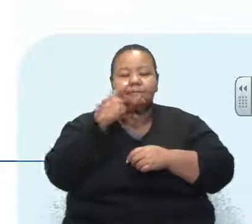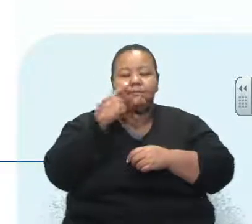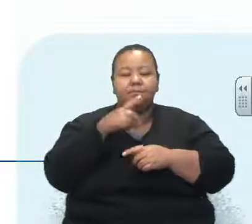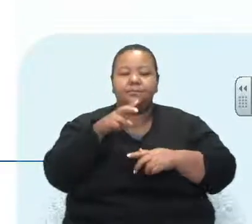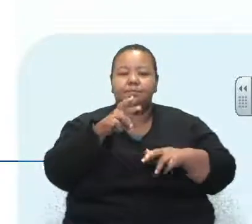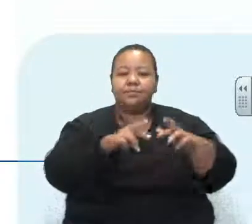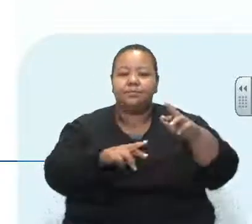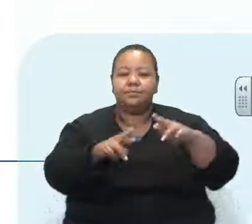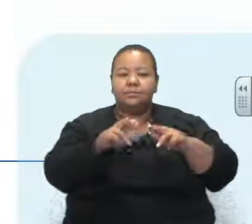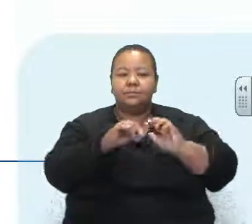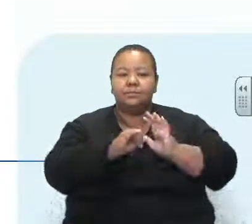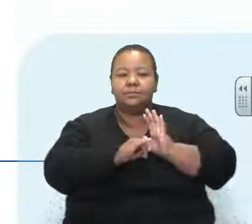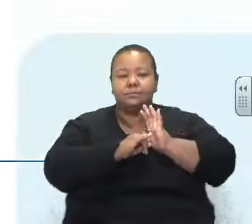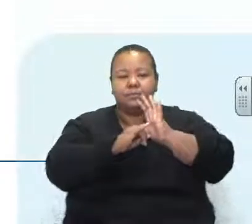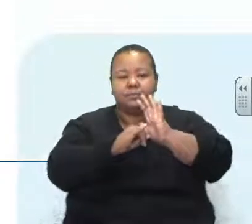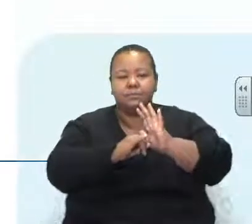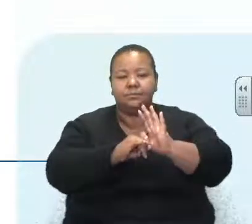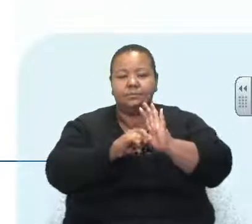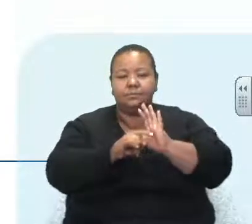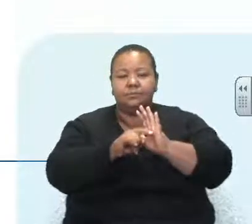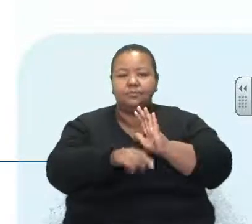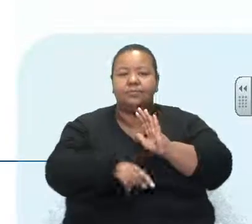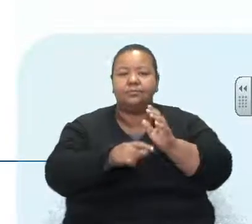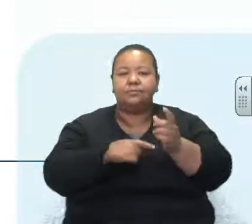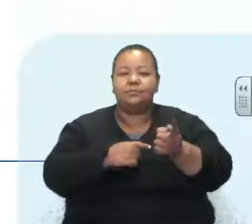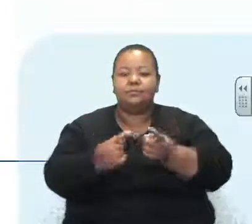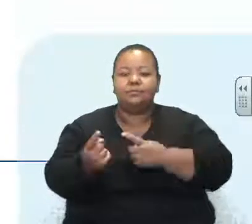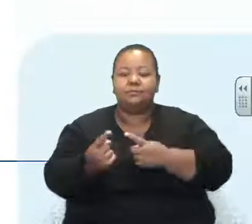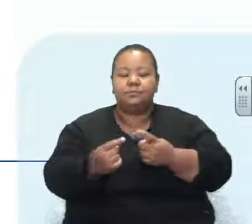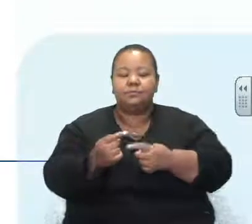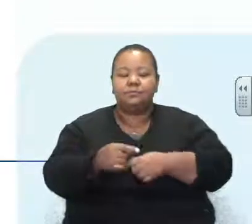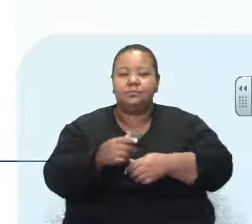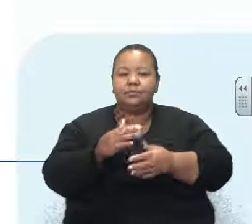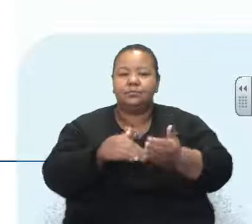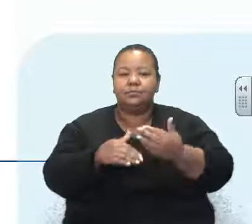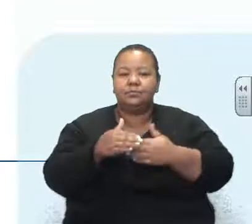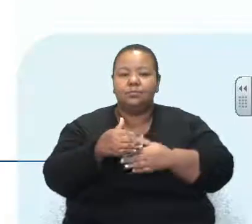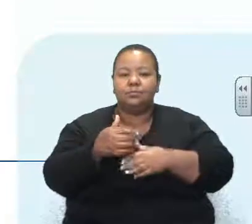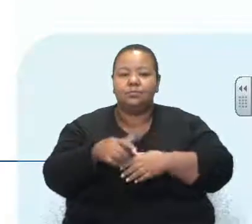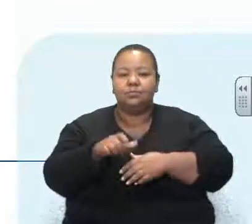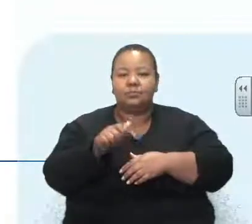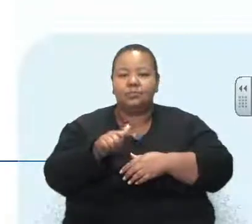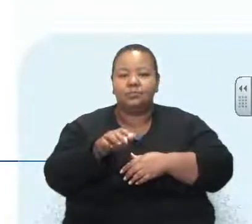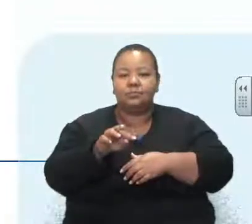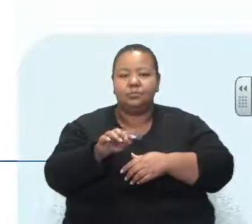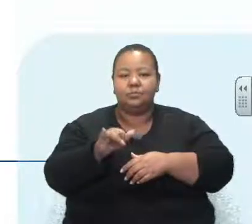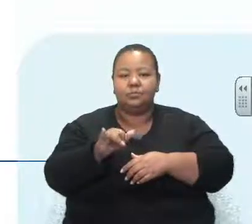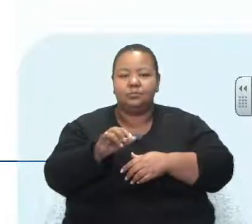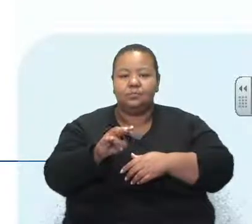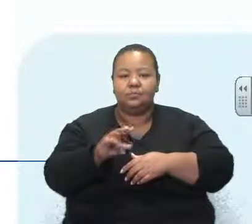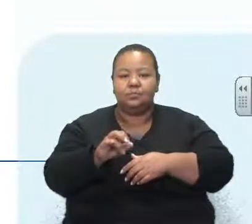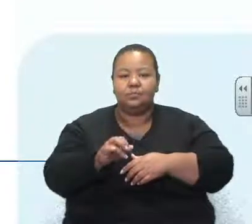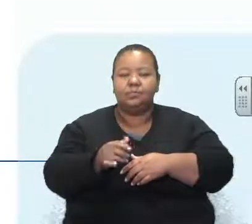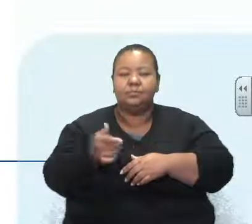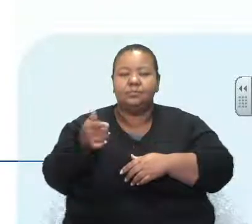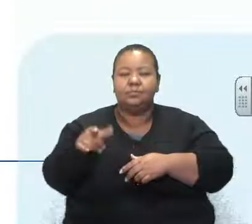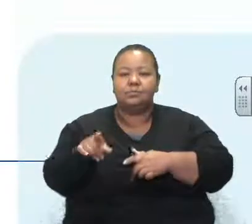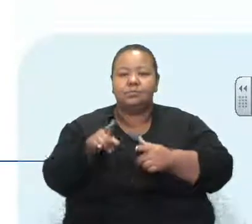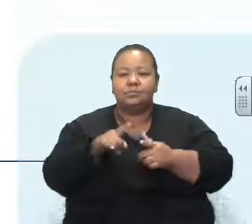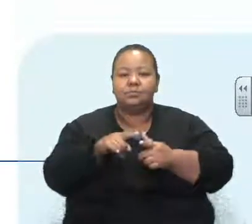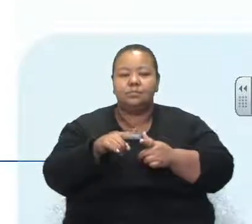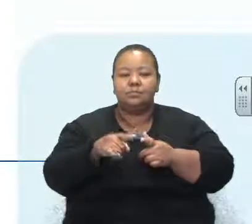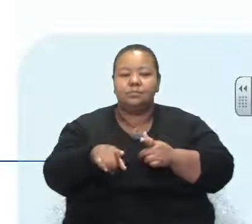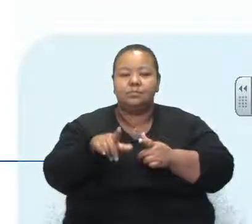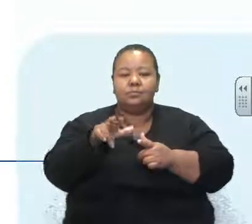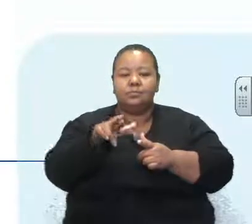analisar esse indicador que ele apresenta como uma relação rentável de todos os meus ativos e a taxa de retorno sobre o patrimônio líquido, o